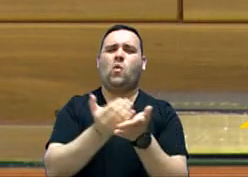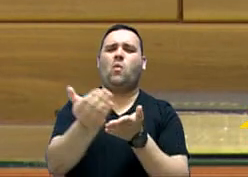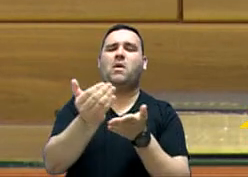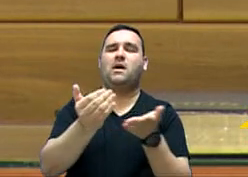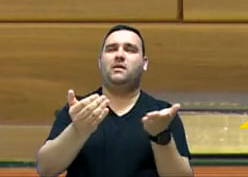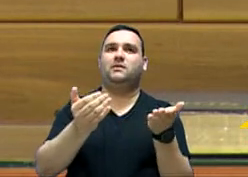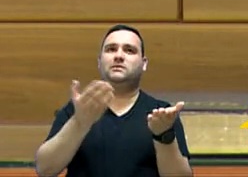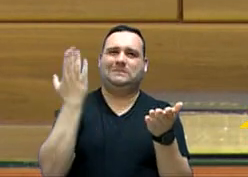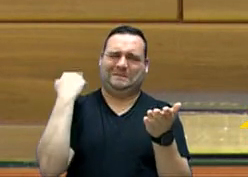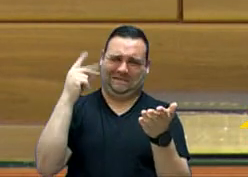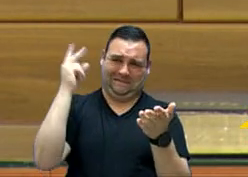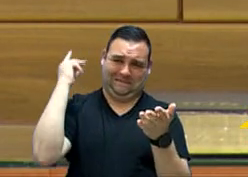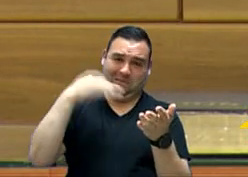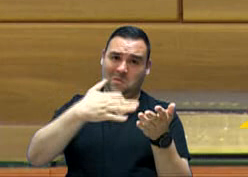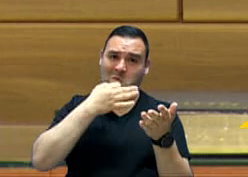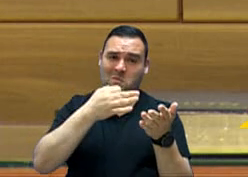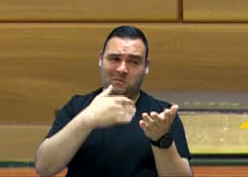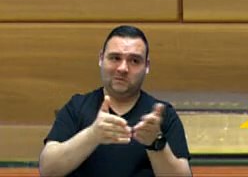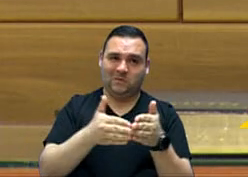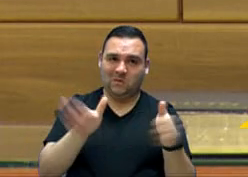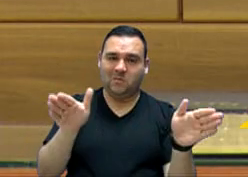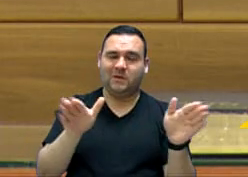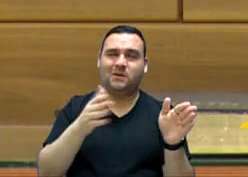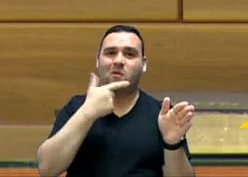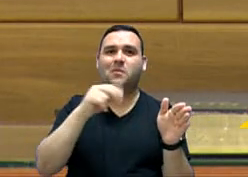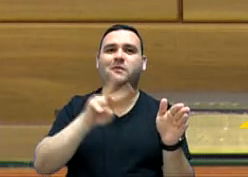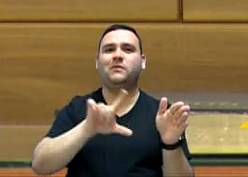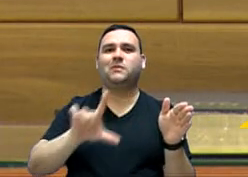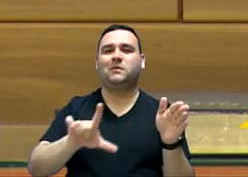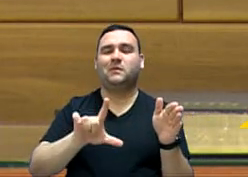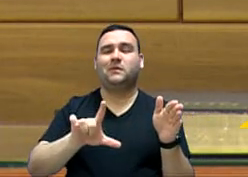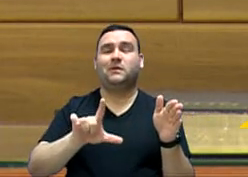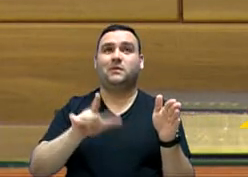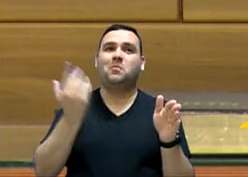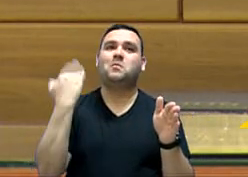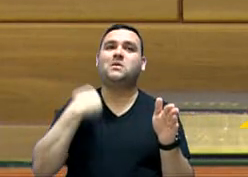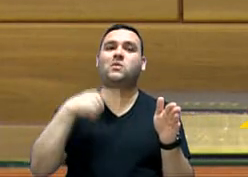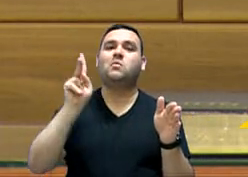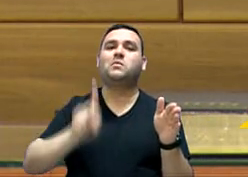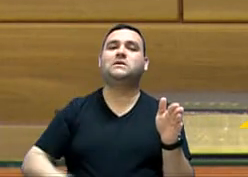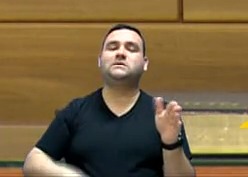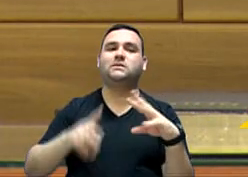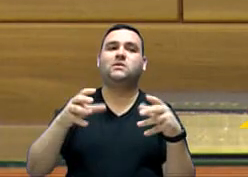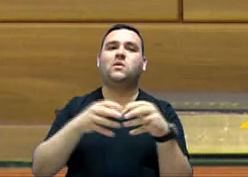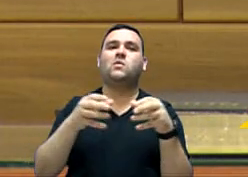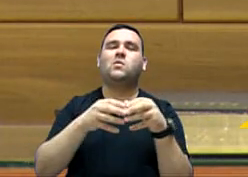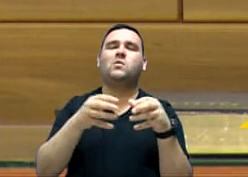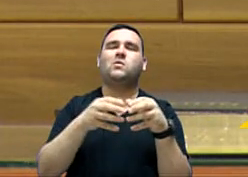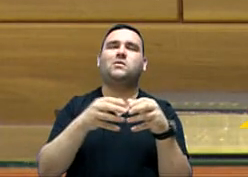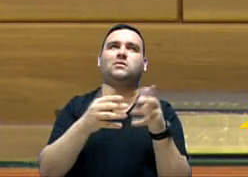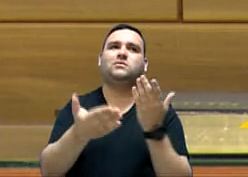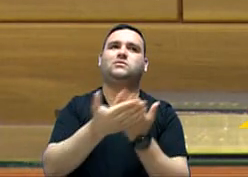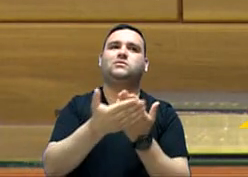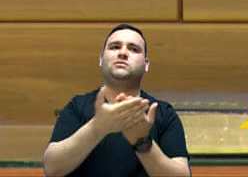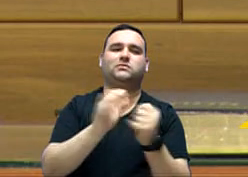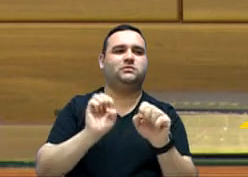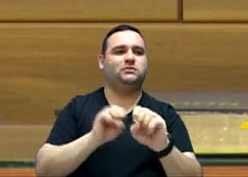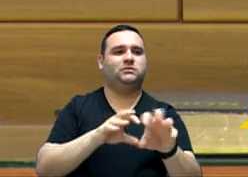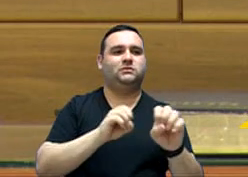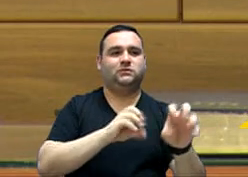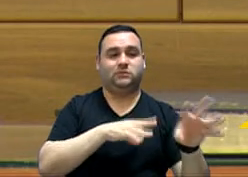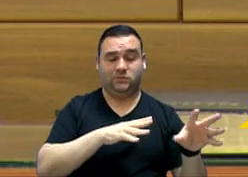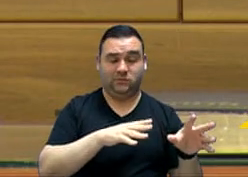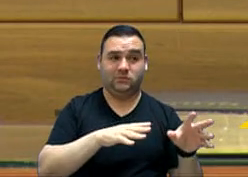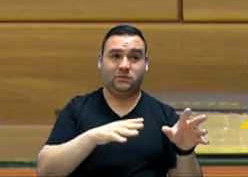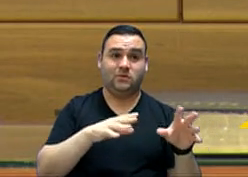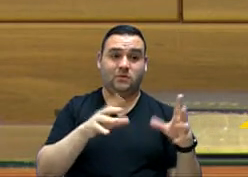início, desde a proposta, na época do Dr. Vitor Lippe. Eu era presidente da Comissão de Educação.